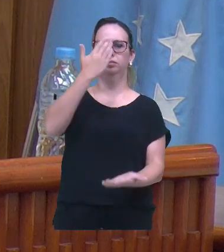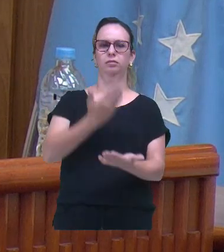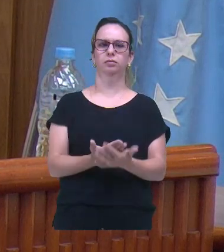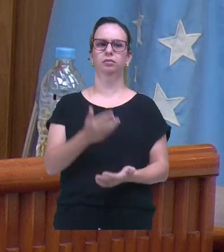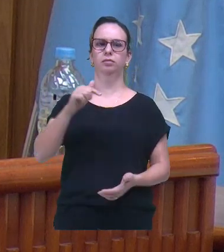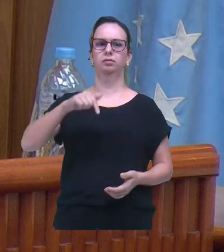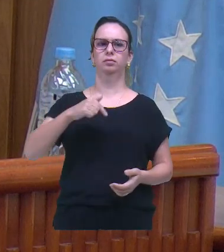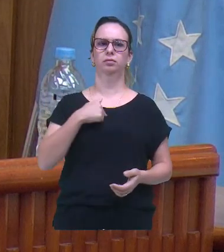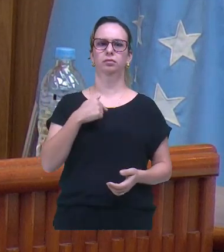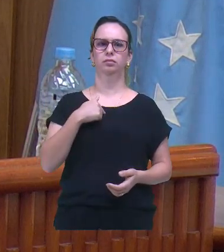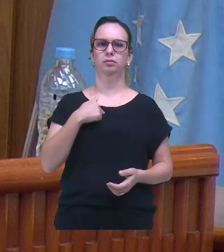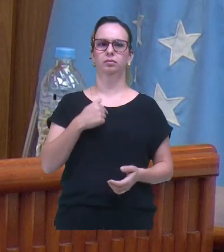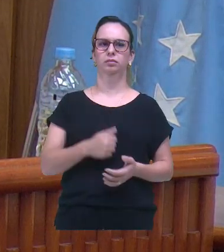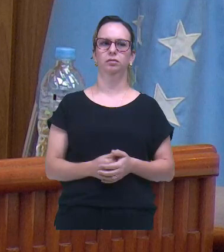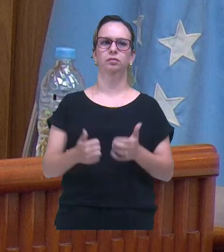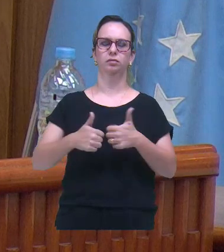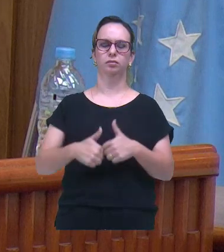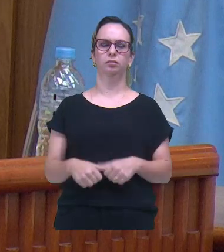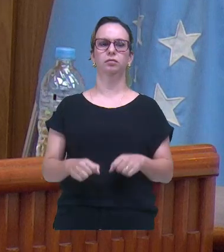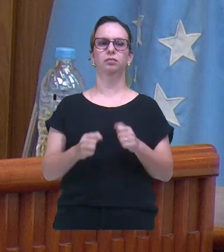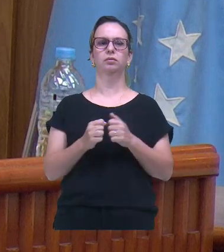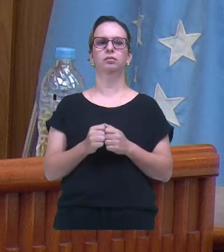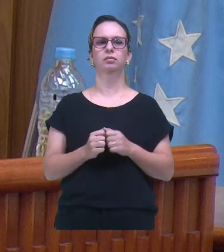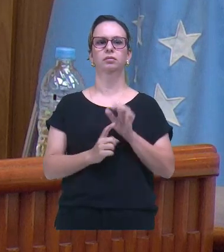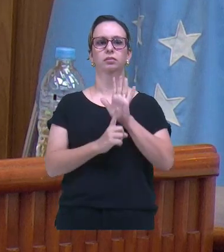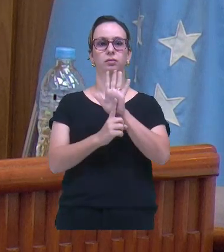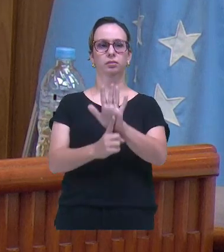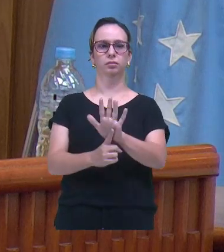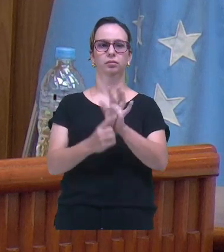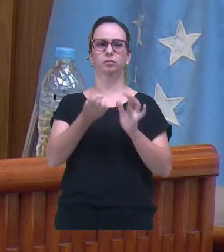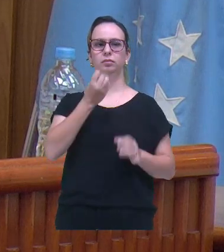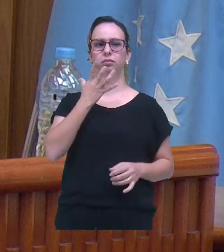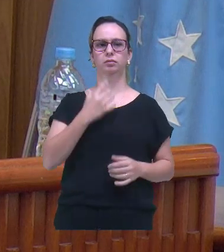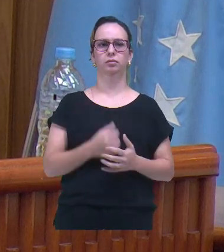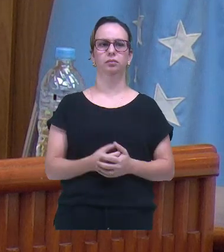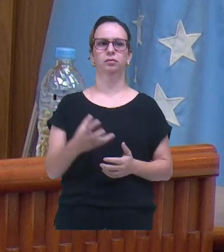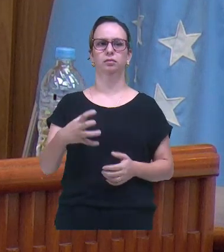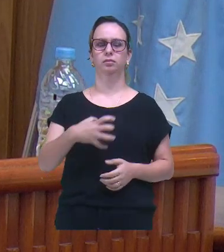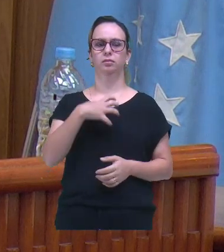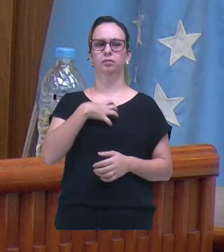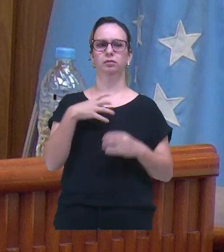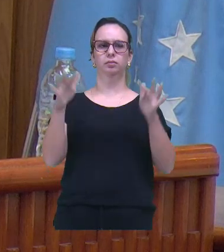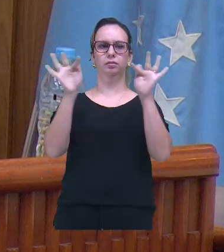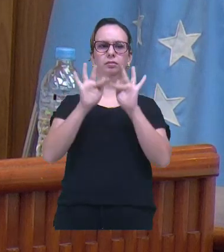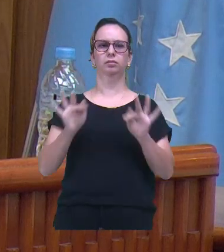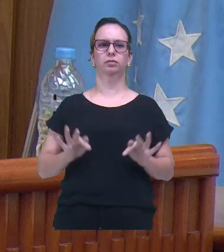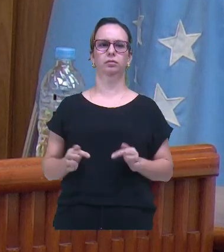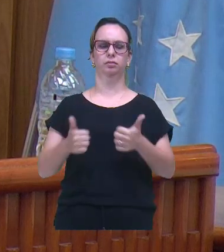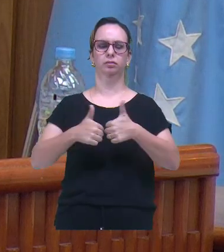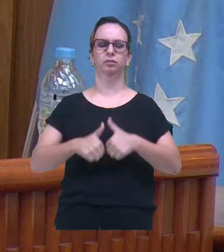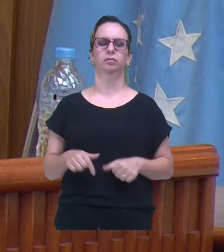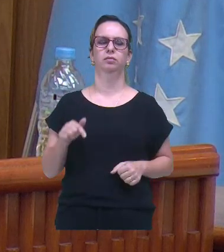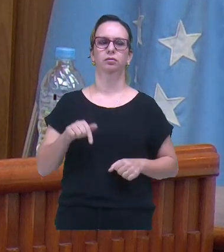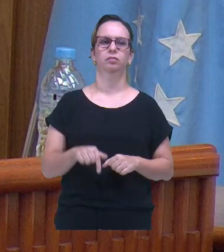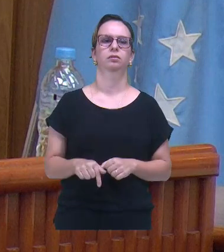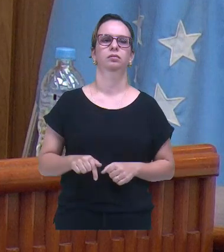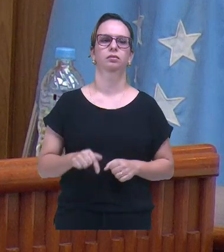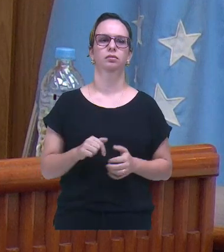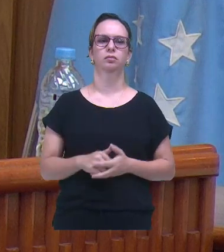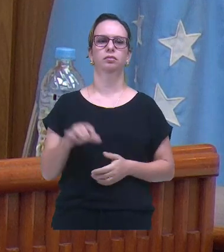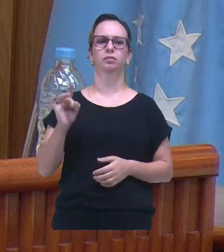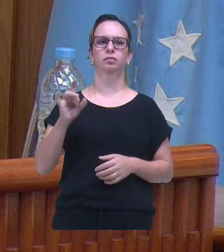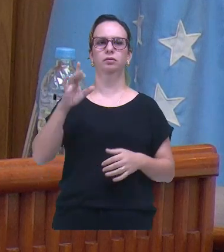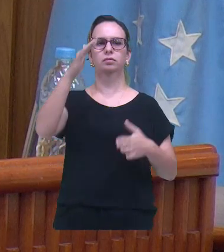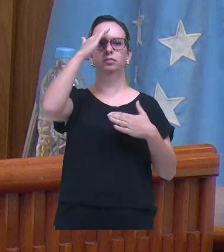que está sendo muito bem representado. Me sinto extremamente honrado de estar aqui hoje e só tenho a agradecer